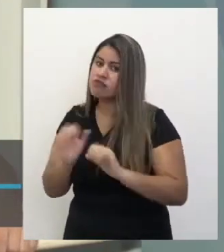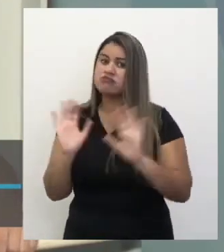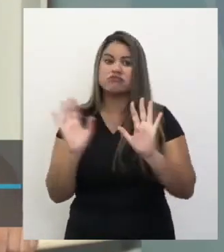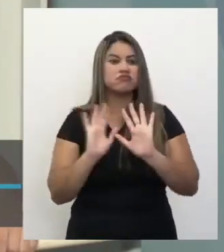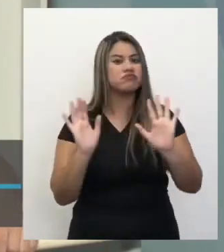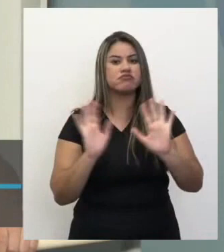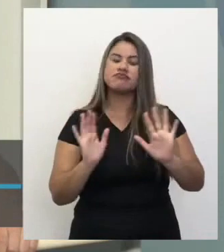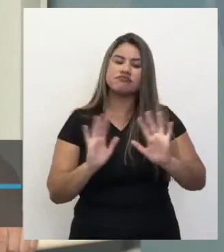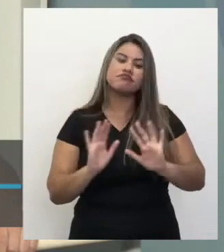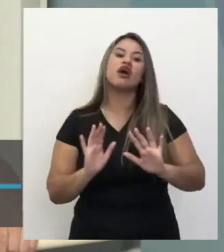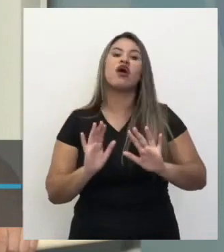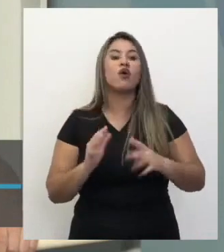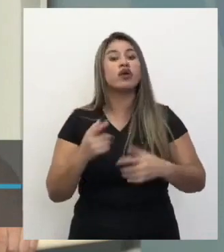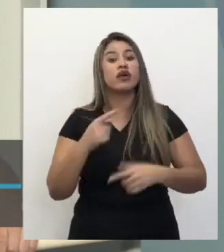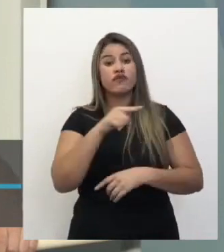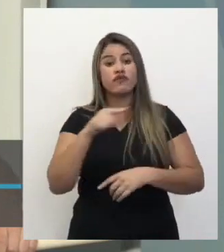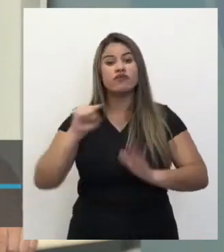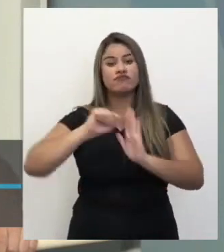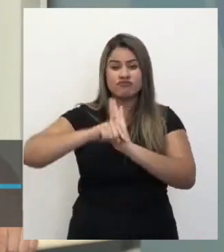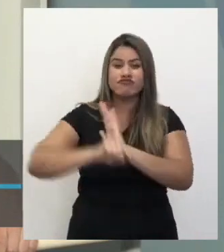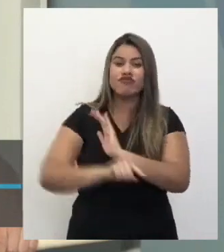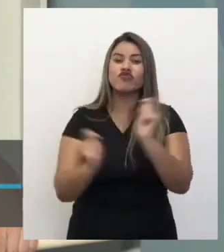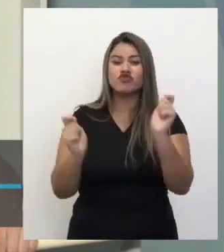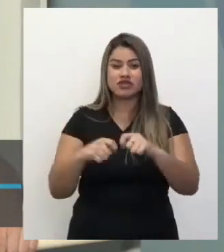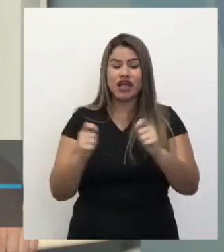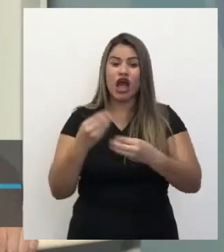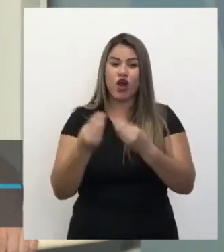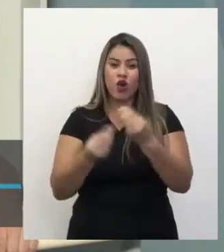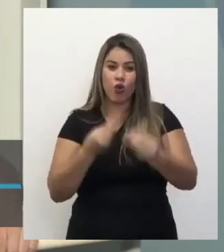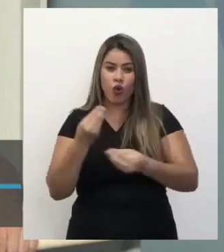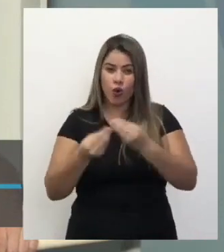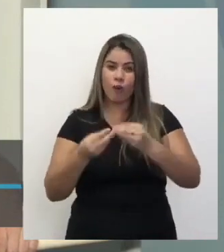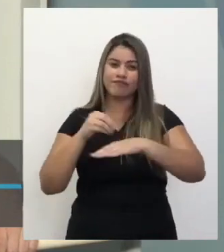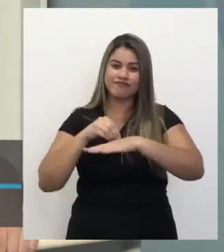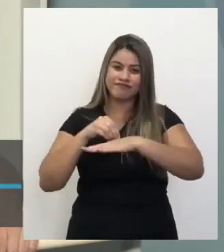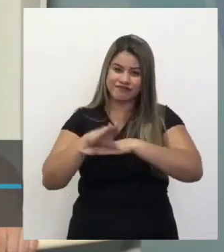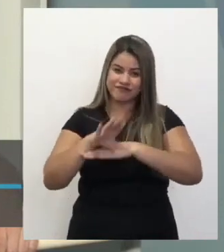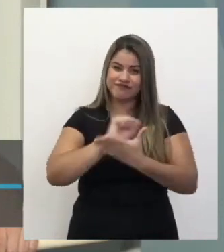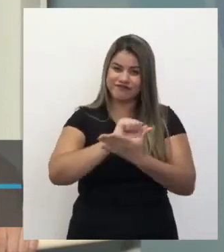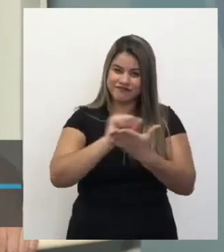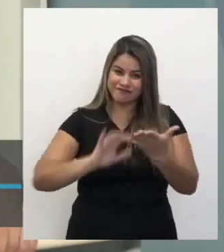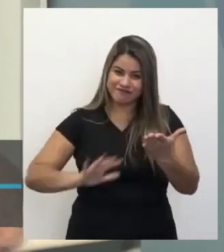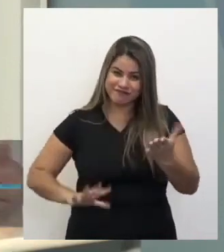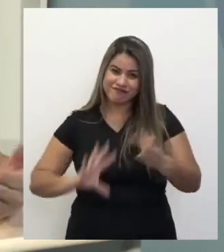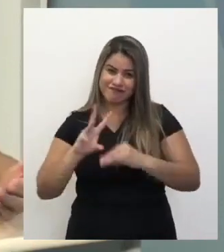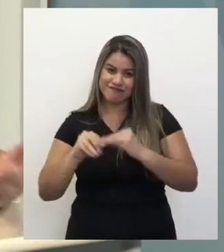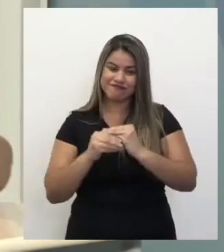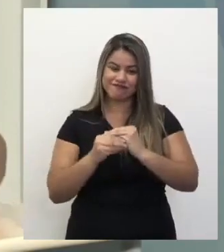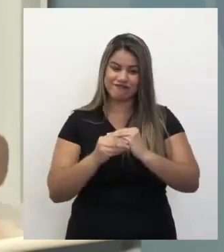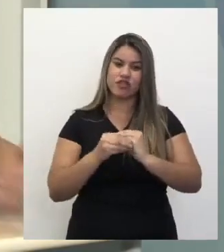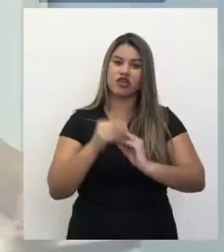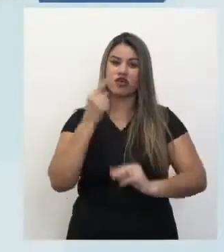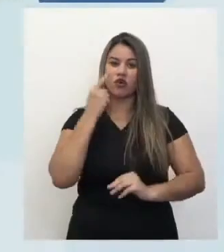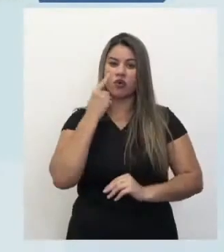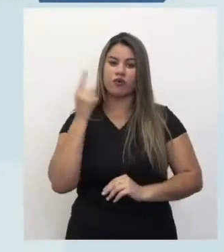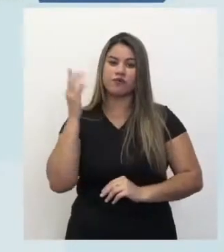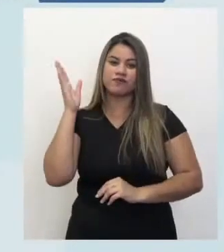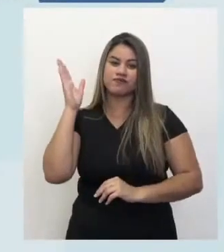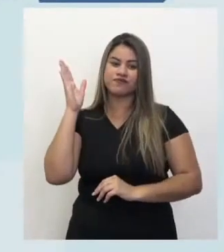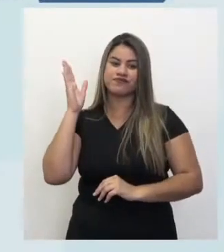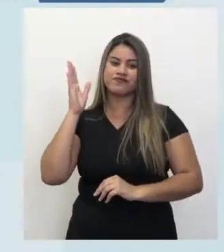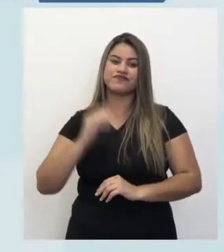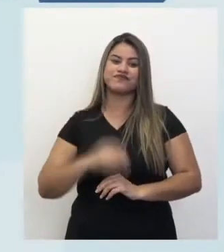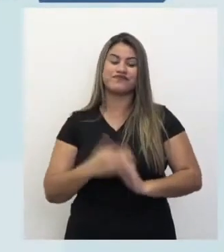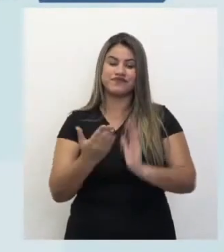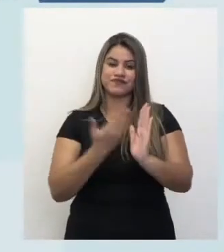condições aí. E isso vocês vão poder se aprofundar através da nossa sugestão de atividade complementar, extraída do caderno do